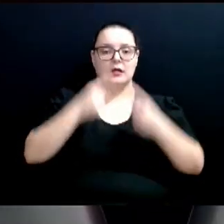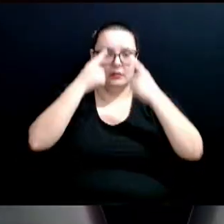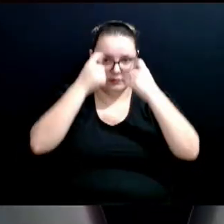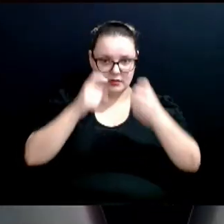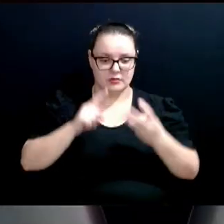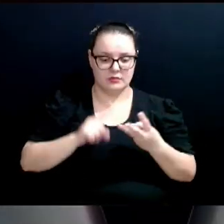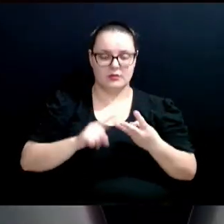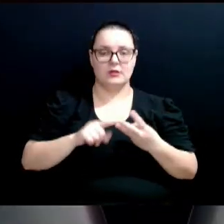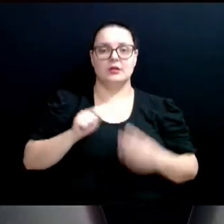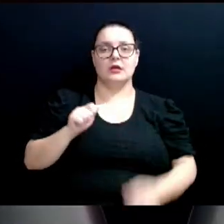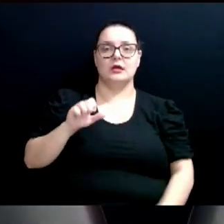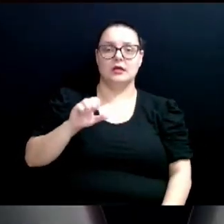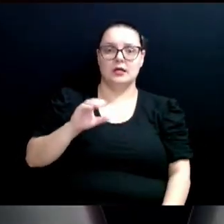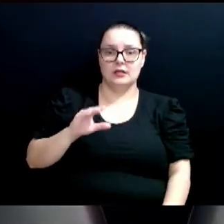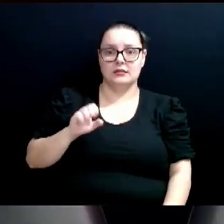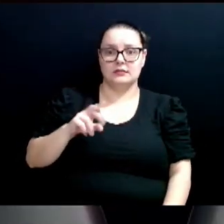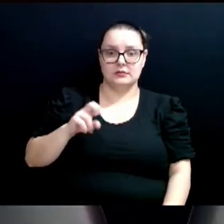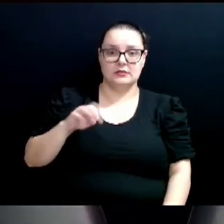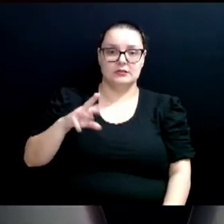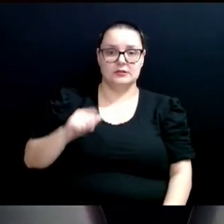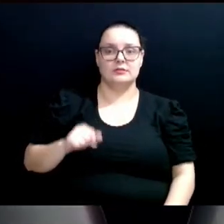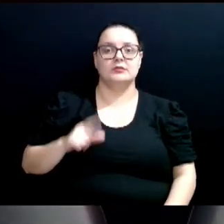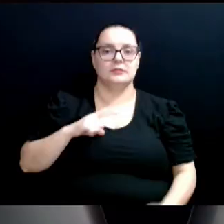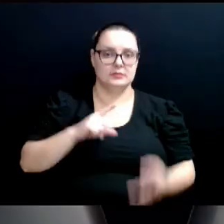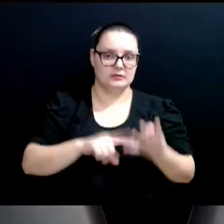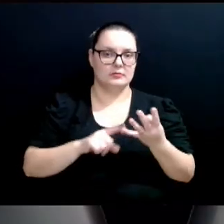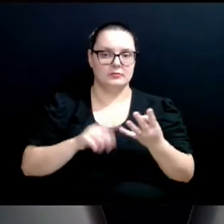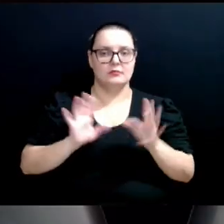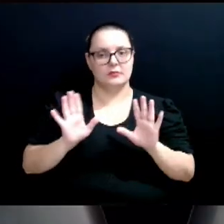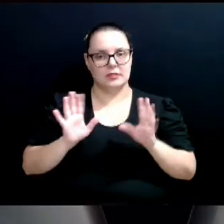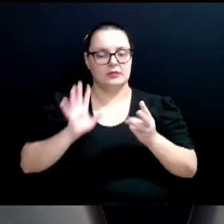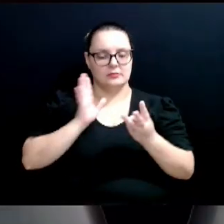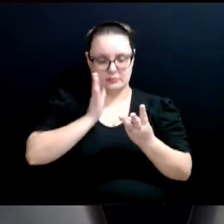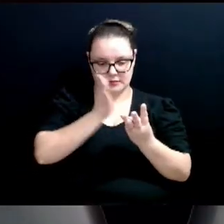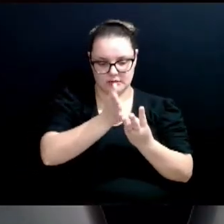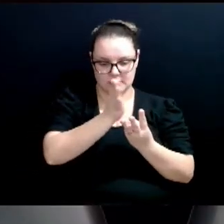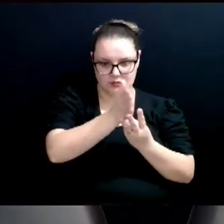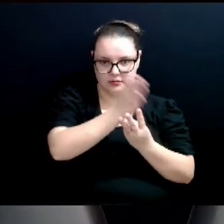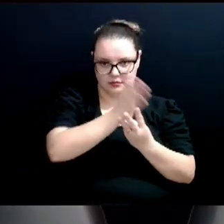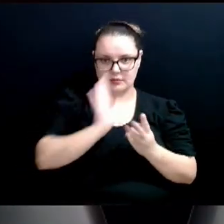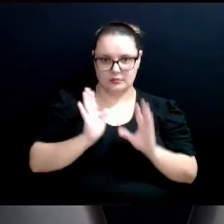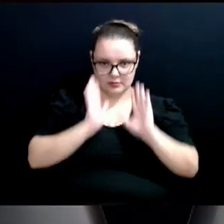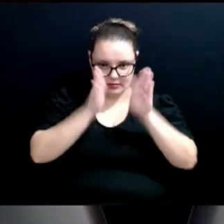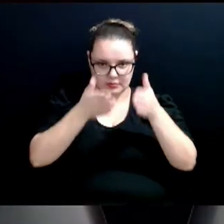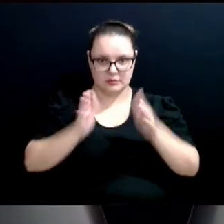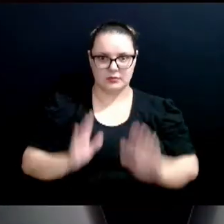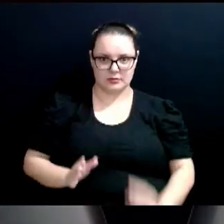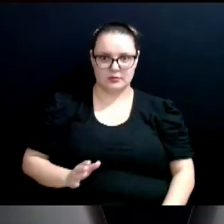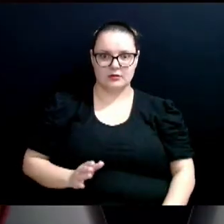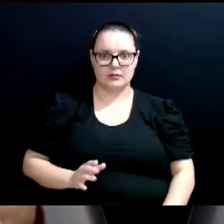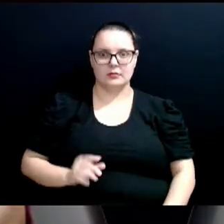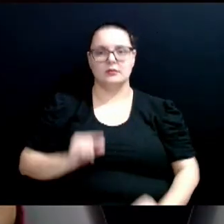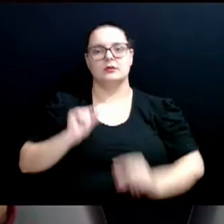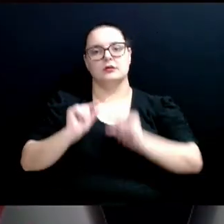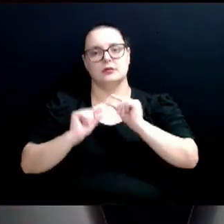assertiva. Tem a 4ª, mas eu vou me focar nessas 3. Uhum. E aí qualquer coisa a gente entra um pouquinho nessa. A passiva é o que a